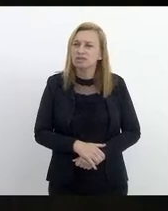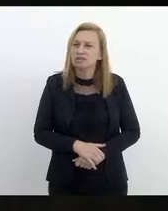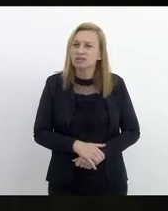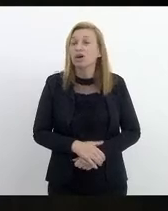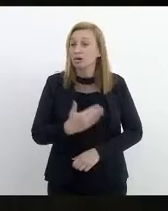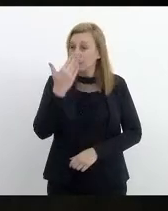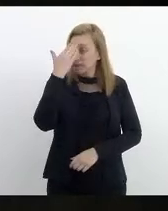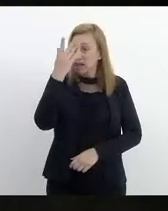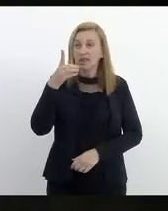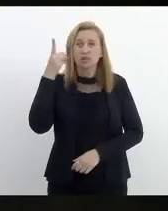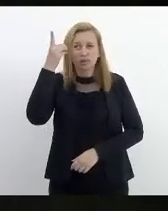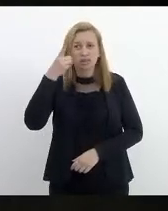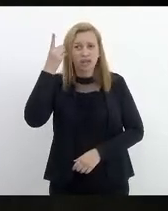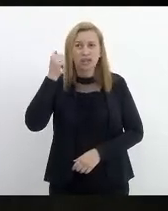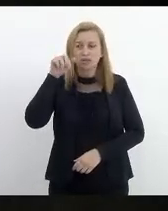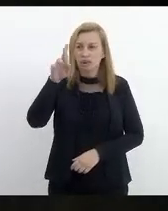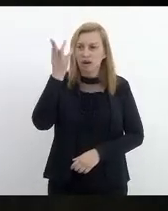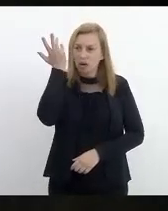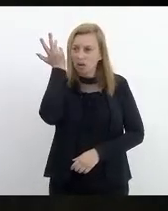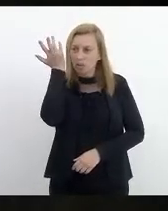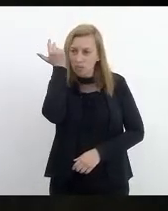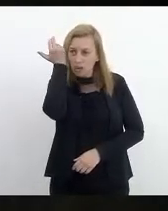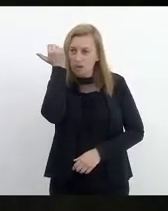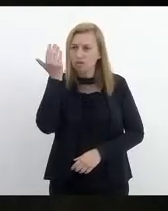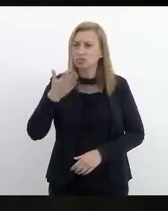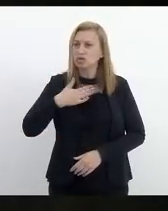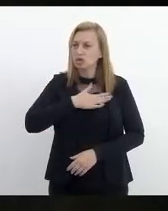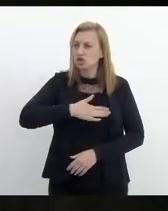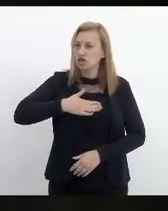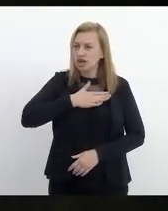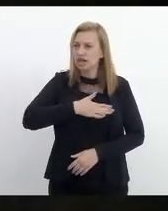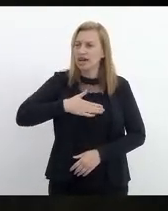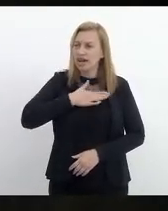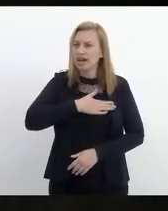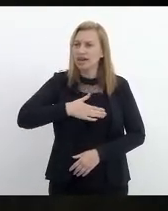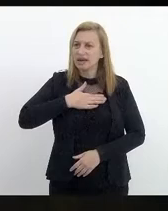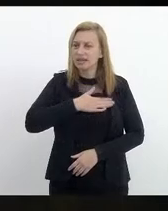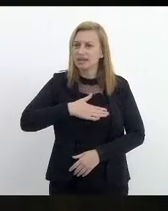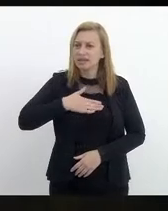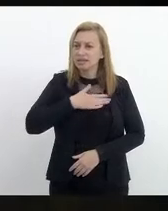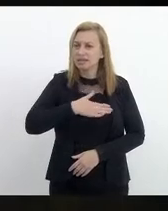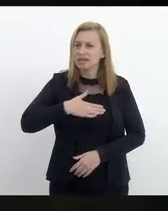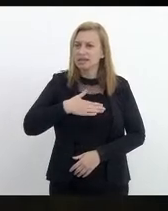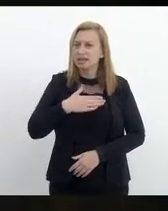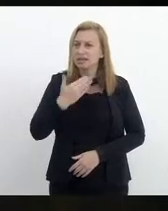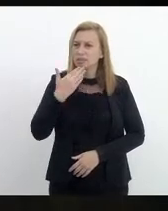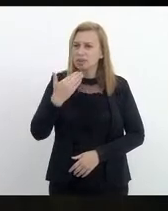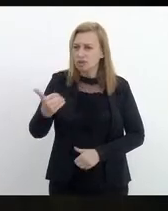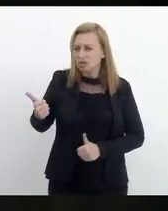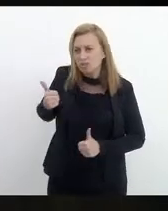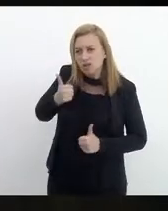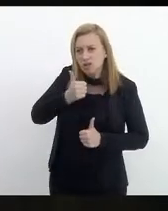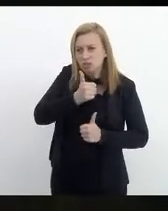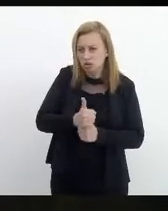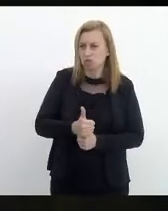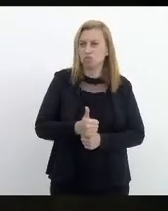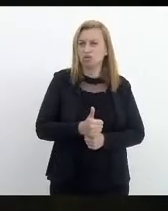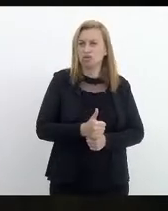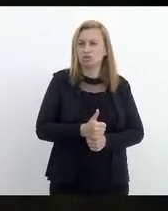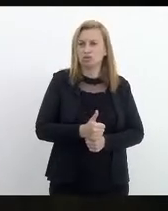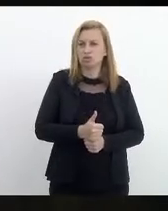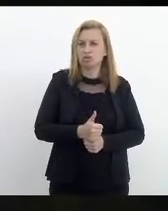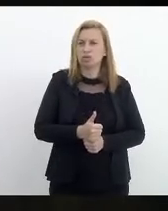a brigada Deputado Elmar Coelho gostaria de convidar vossa excelência para a